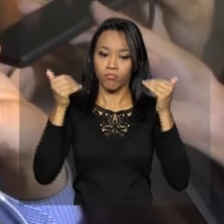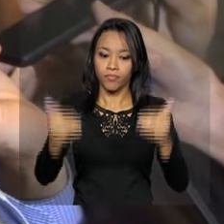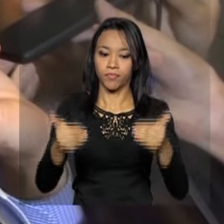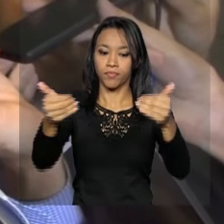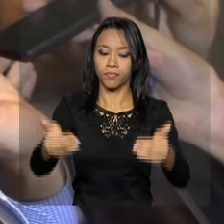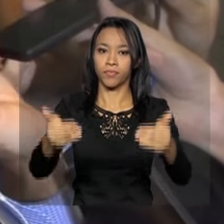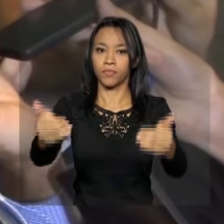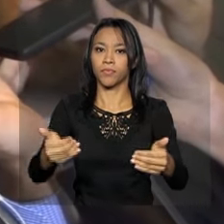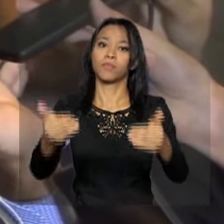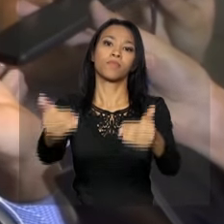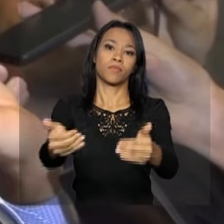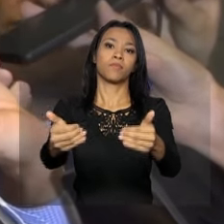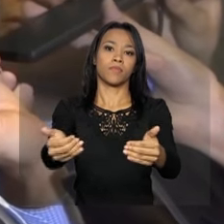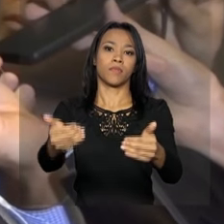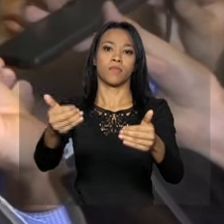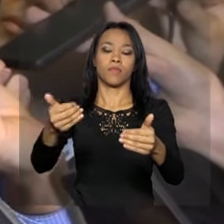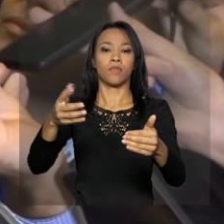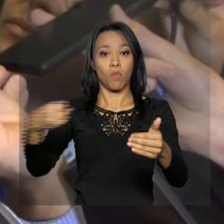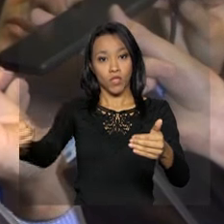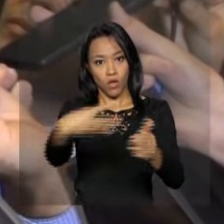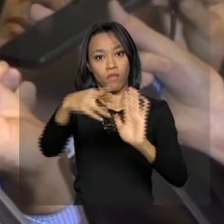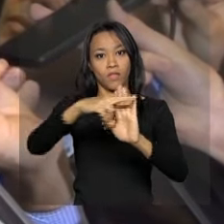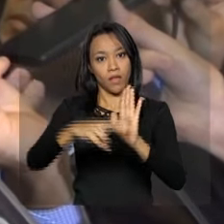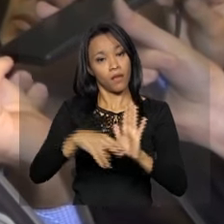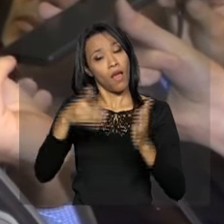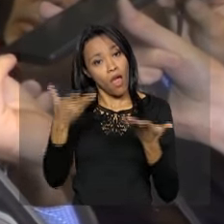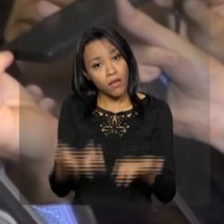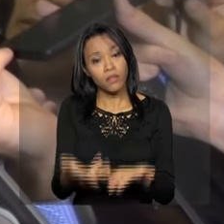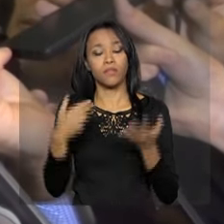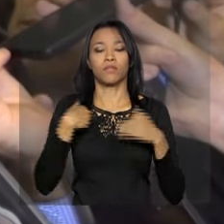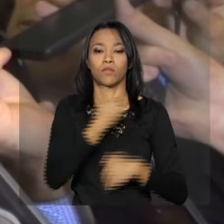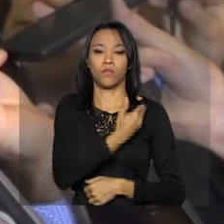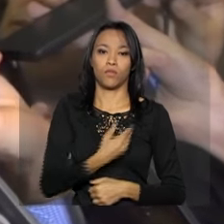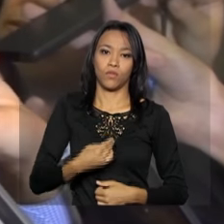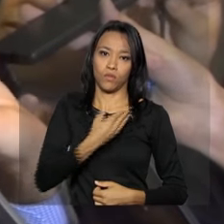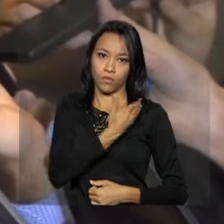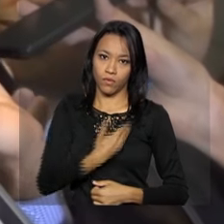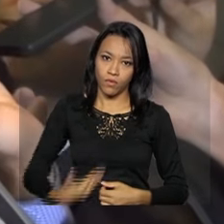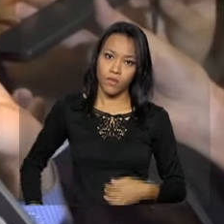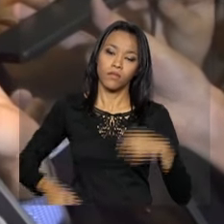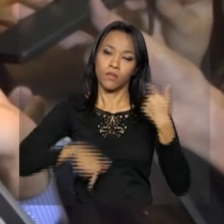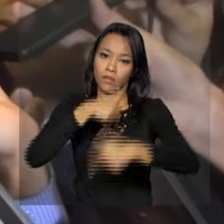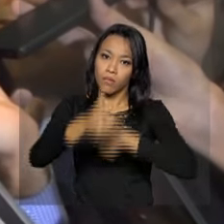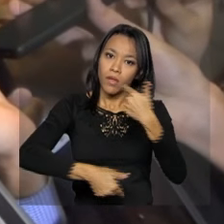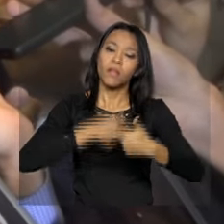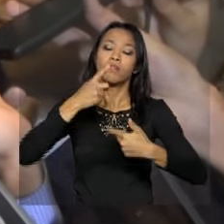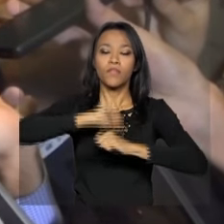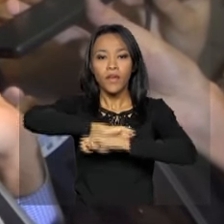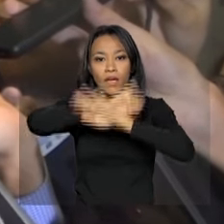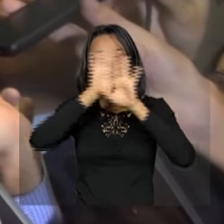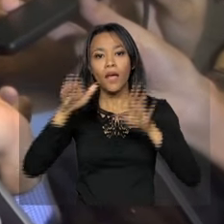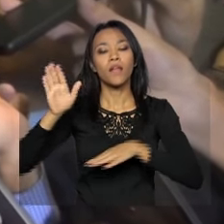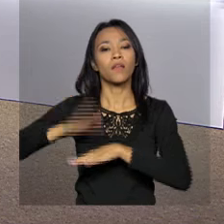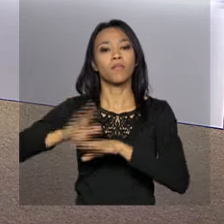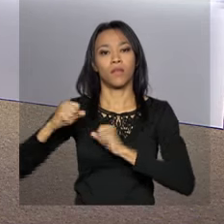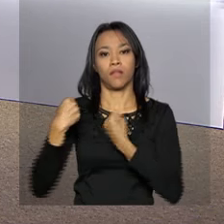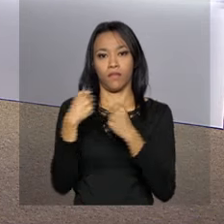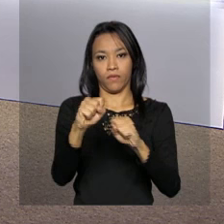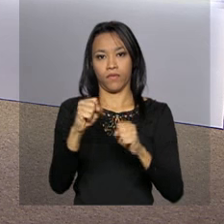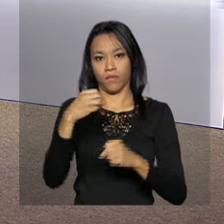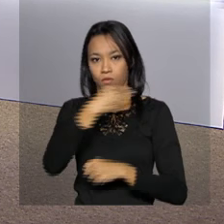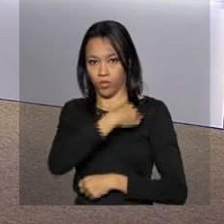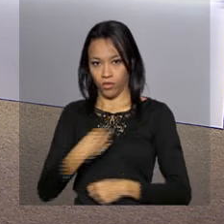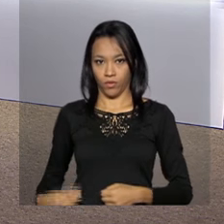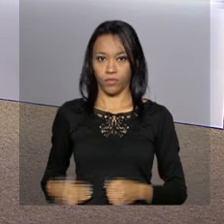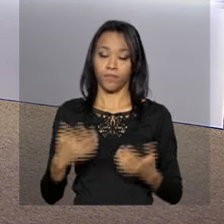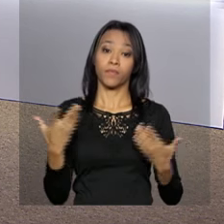partir de determinada data sejam aplicadas essas novas regras. E é isso que o governo tem feito, e é isso que eu acho que fica claro na defesa apresentada pelo ministro Cardoso.